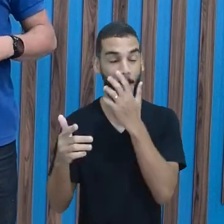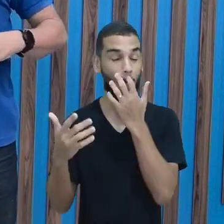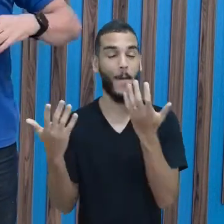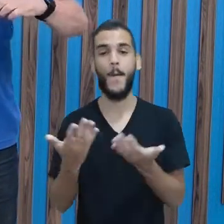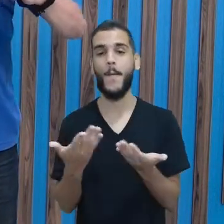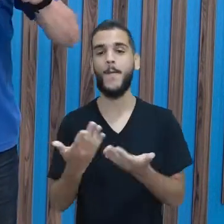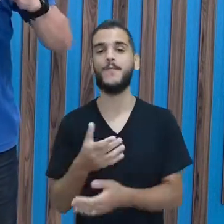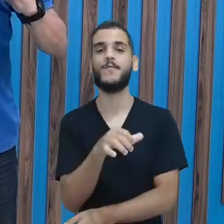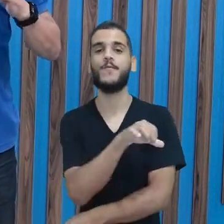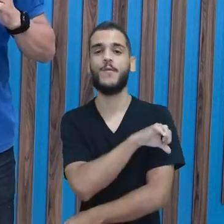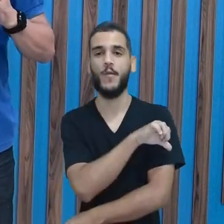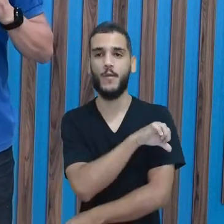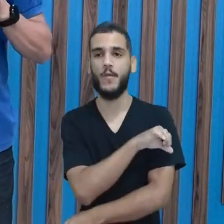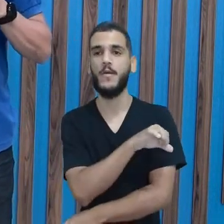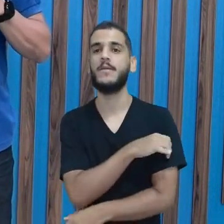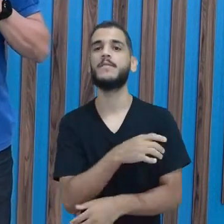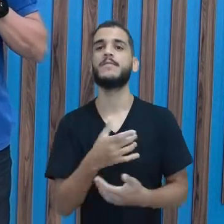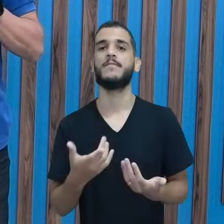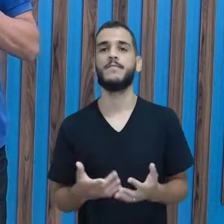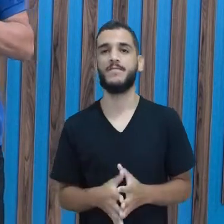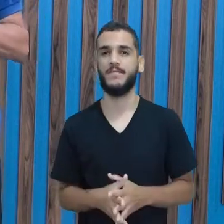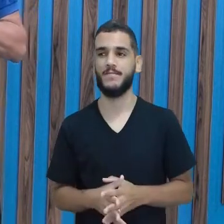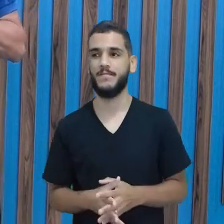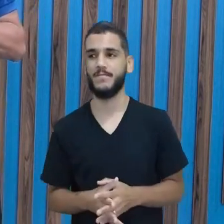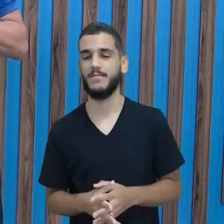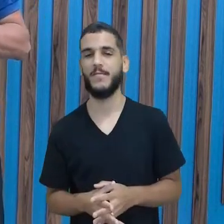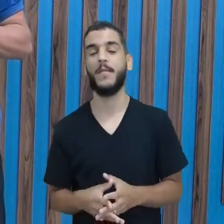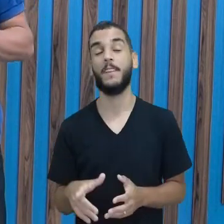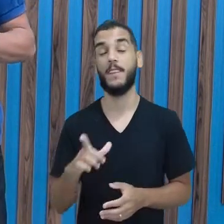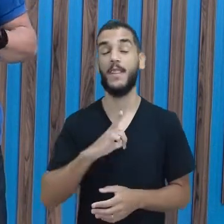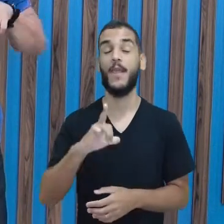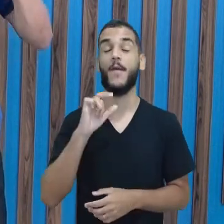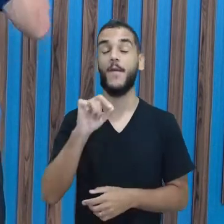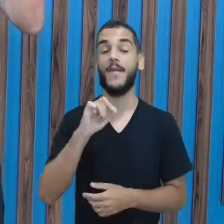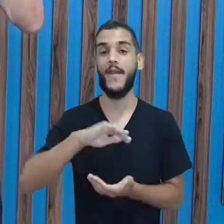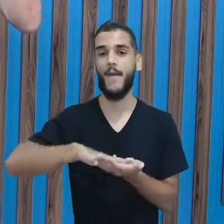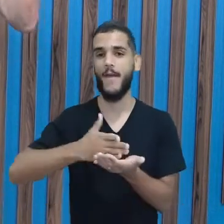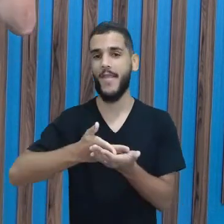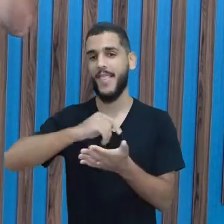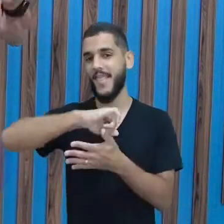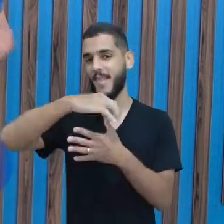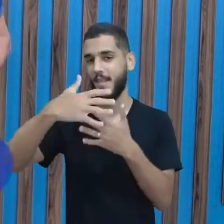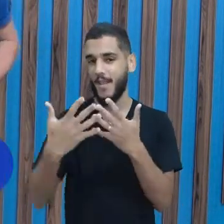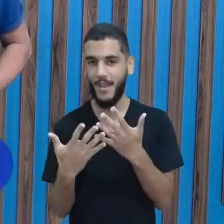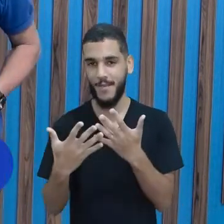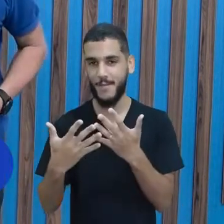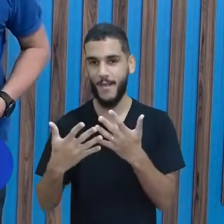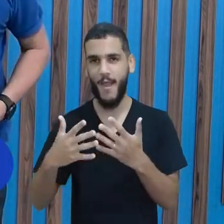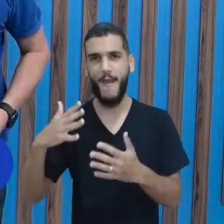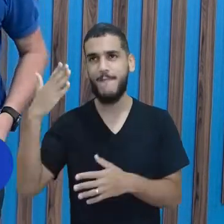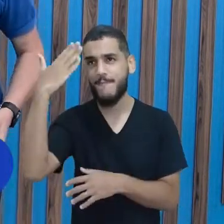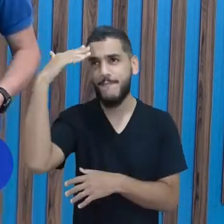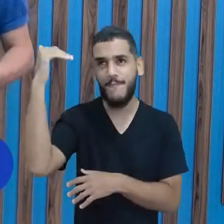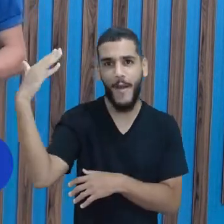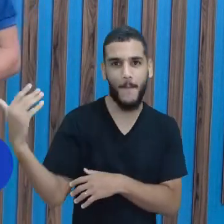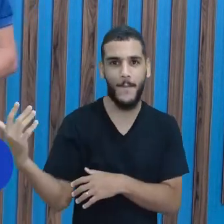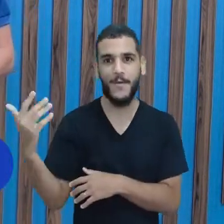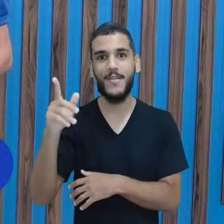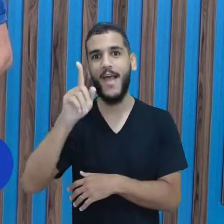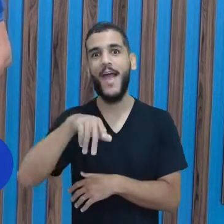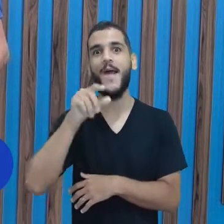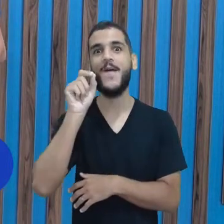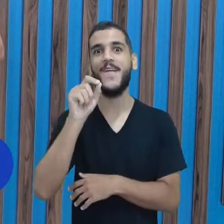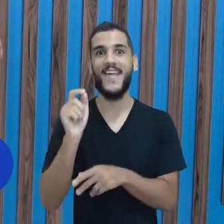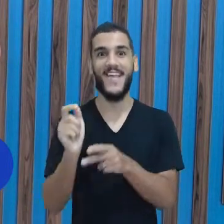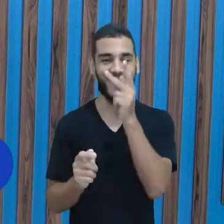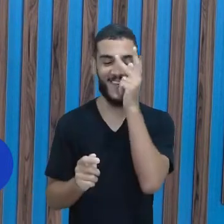ano, contamos com um intérprete de Libras internacionalmente conhecido. É Klinsmann Clayton, ele